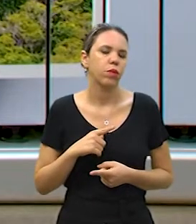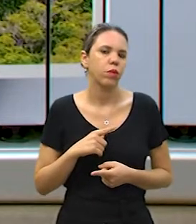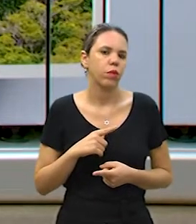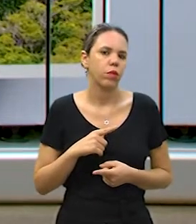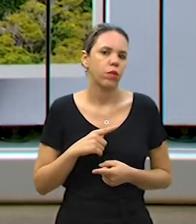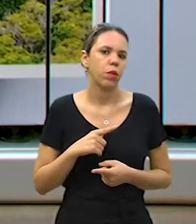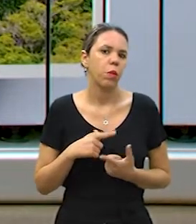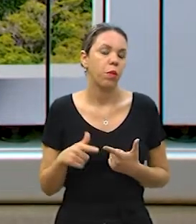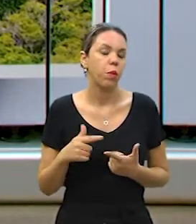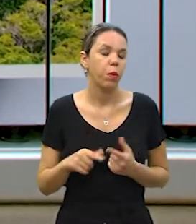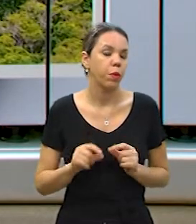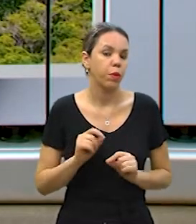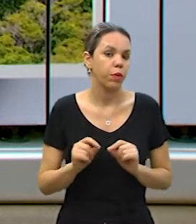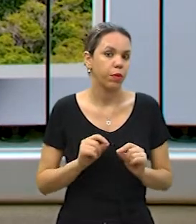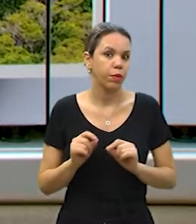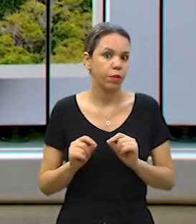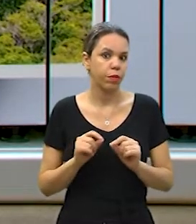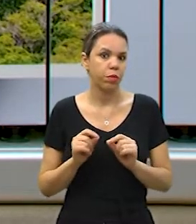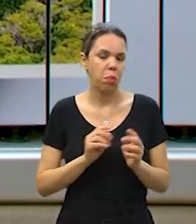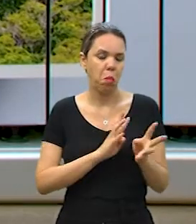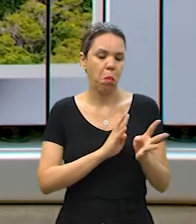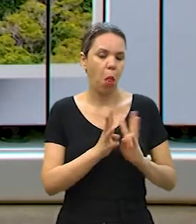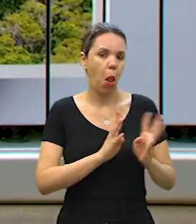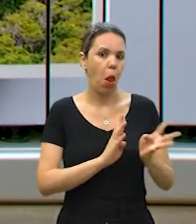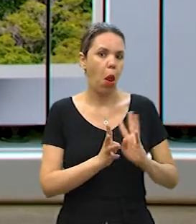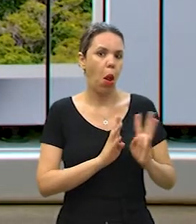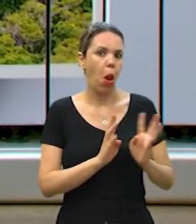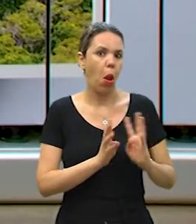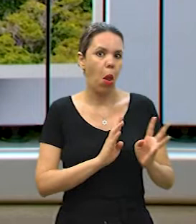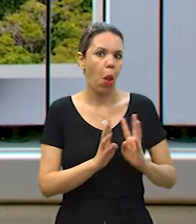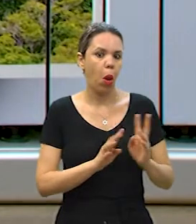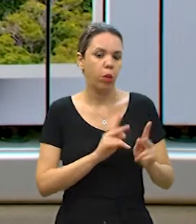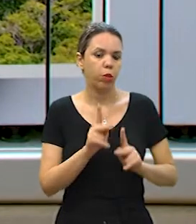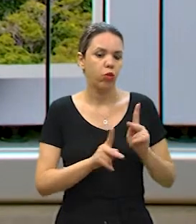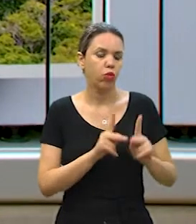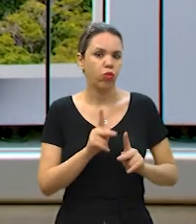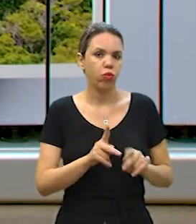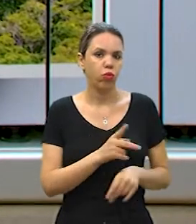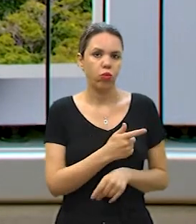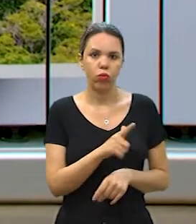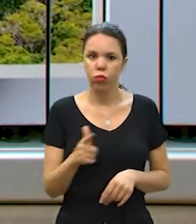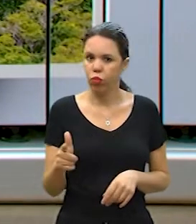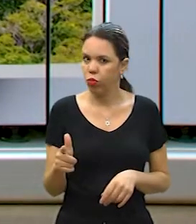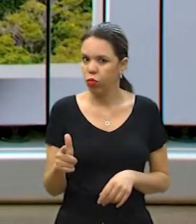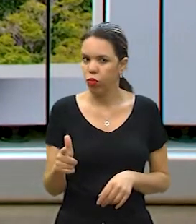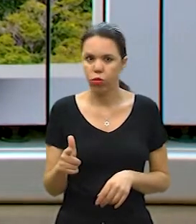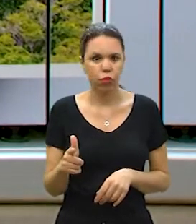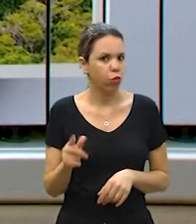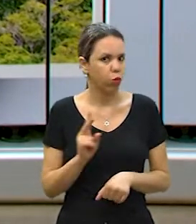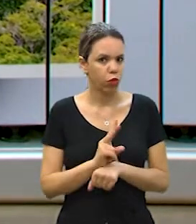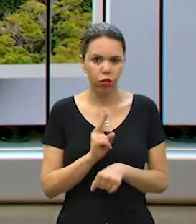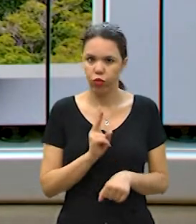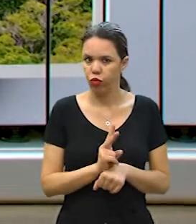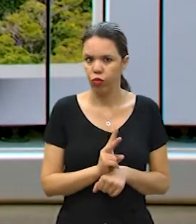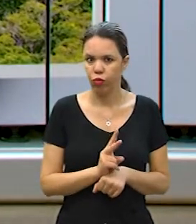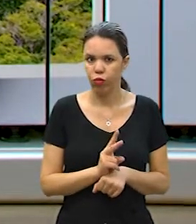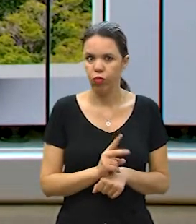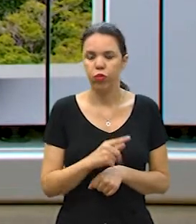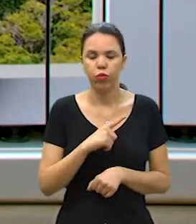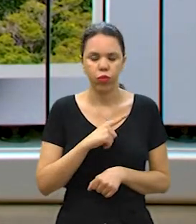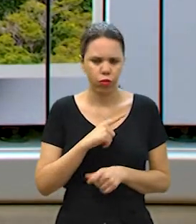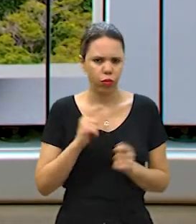seguinte quadro de aglomerações de pessoas que não estão protegidas e que